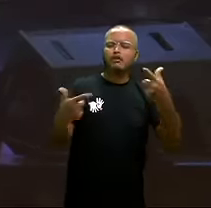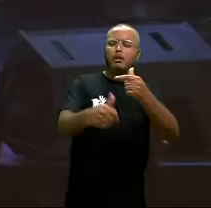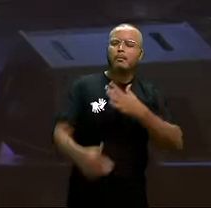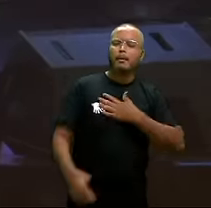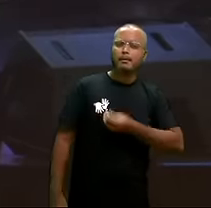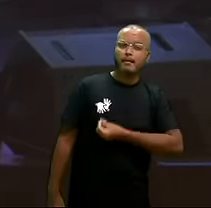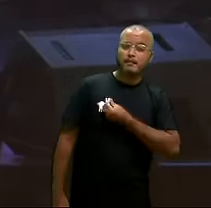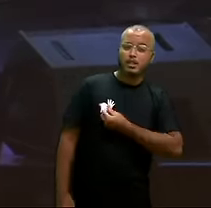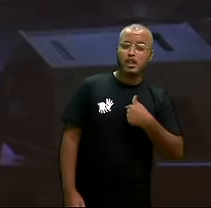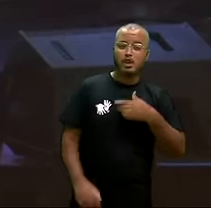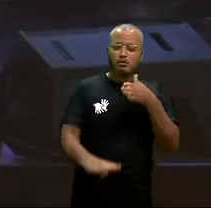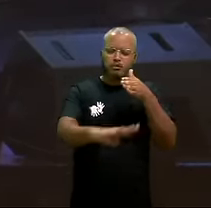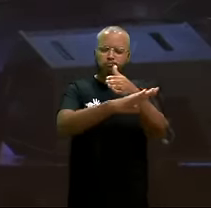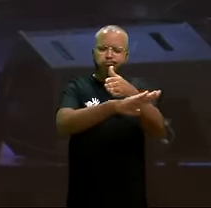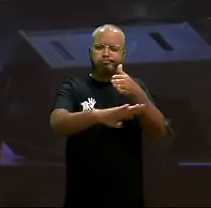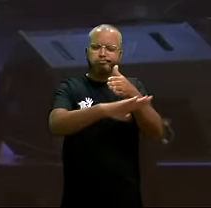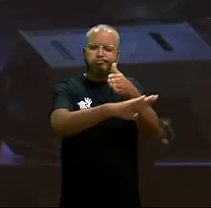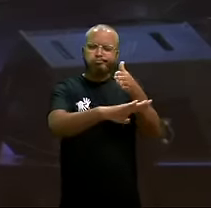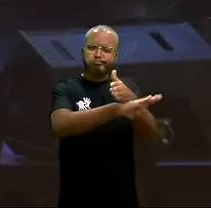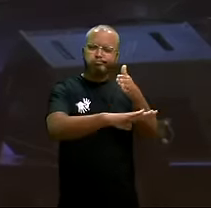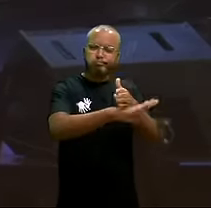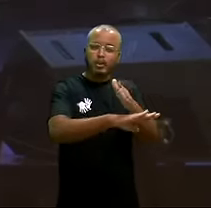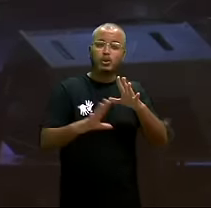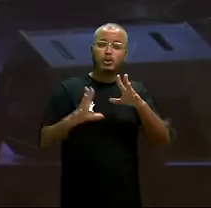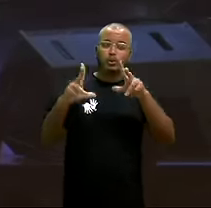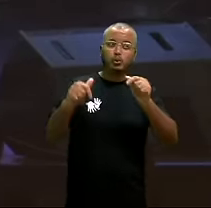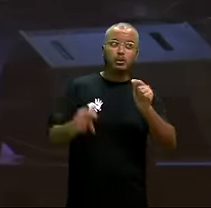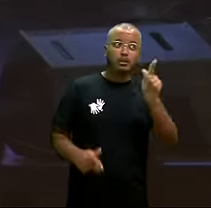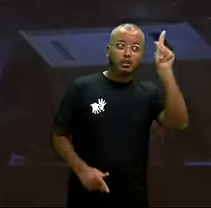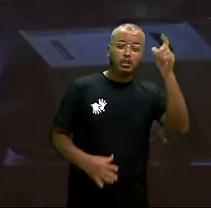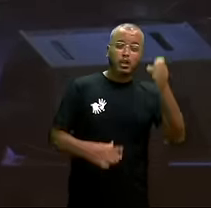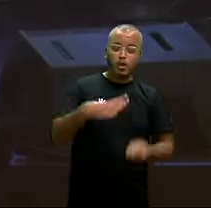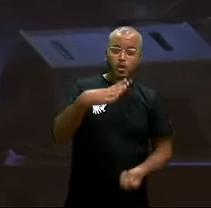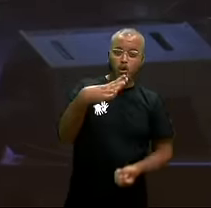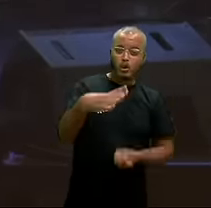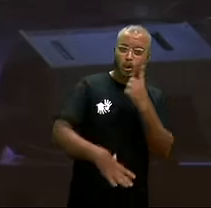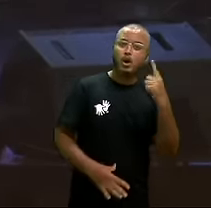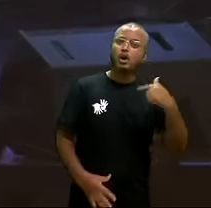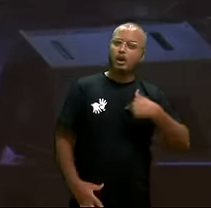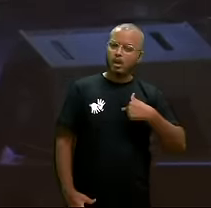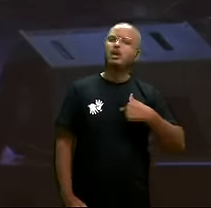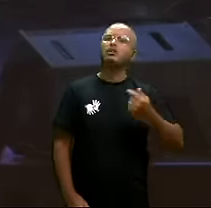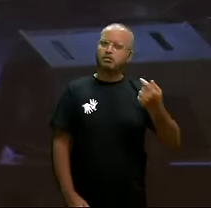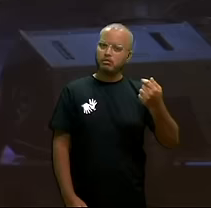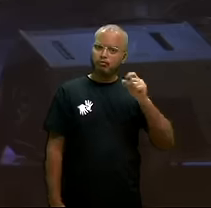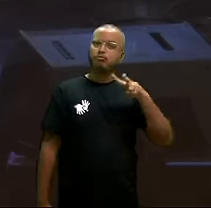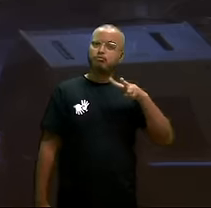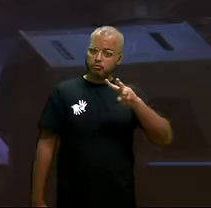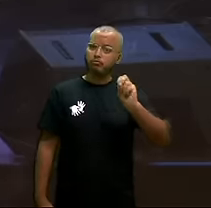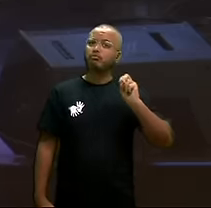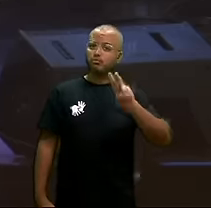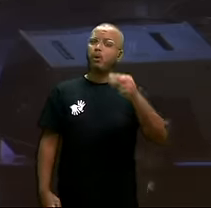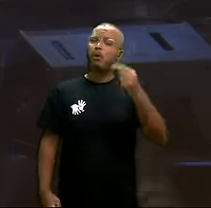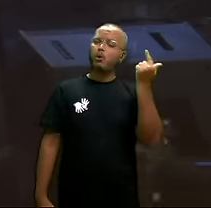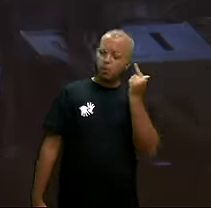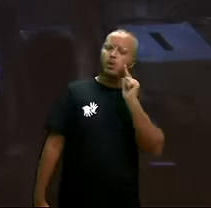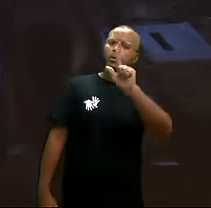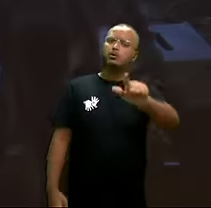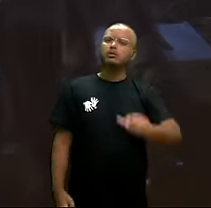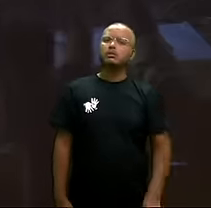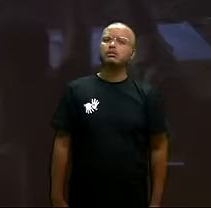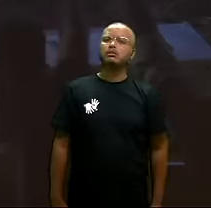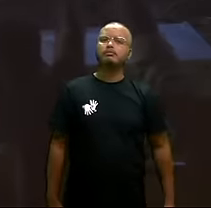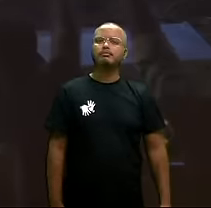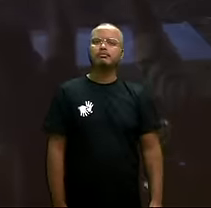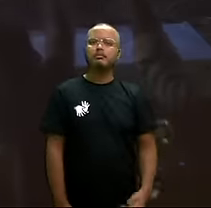avançar e eu vou me tornar tudo o que Ele me criou para ser e ter. Em nome de Jesus, eu me recuso